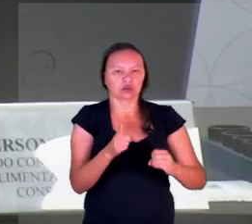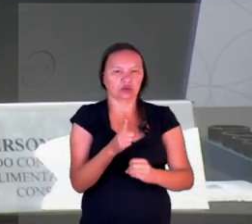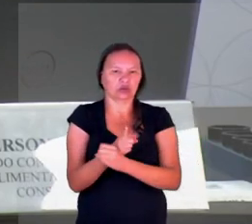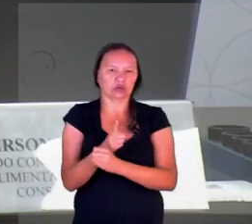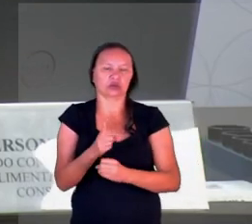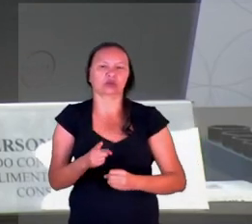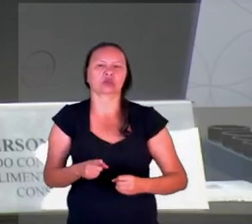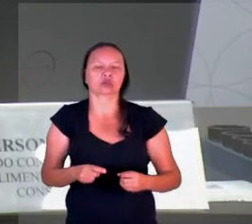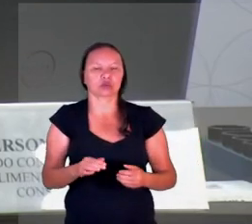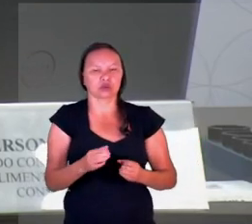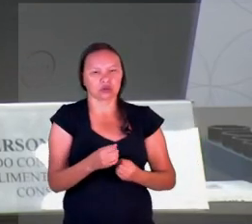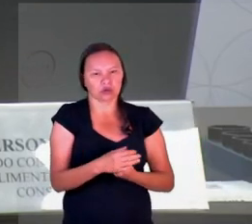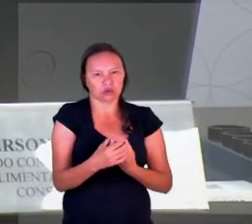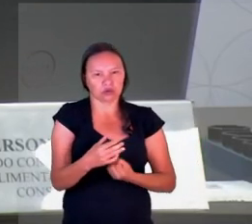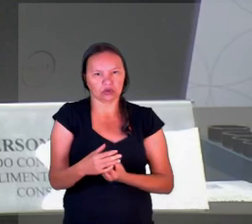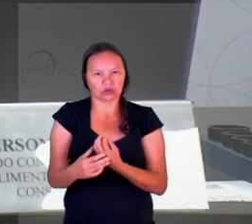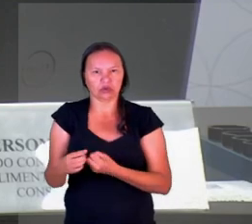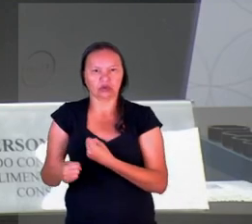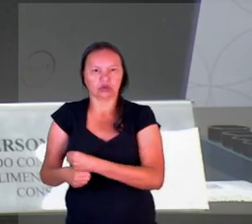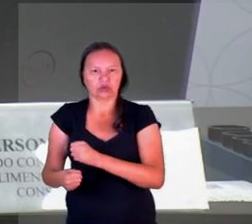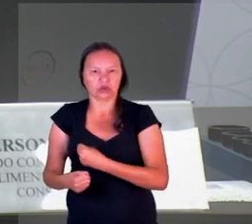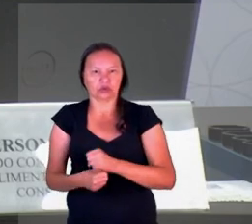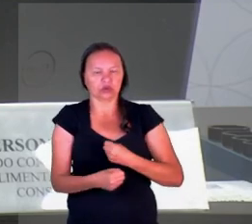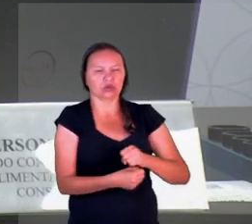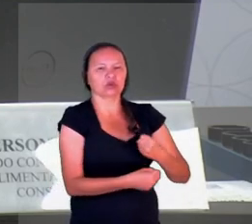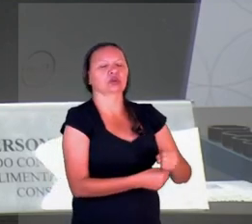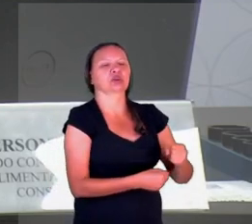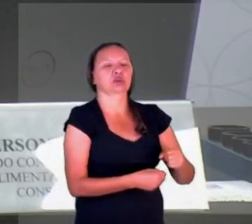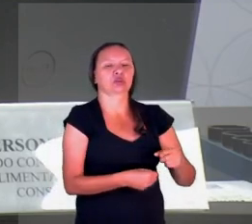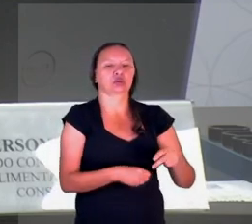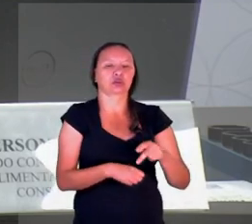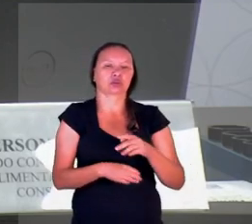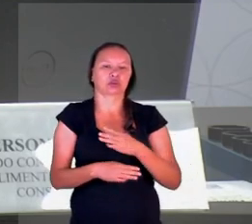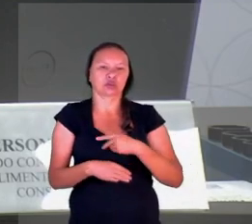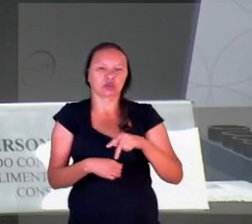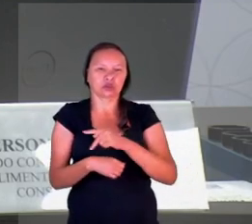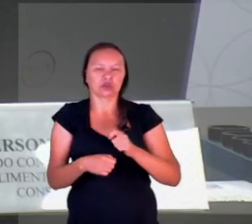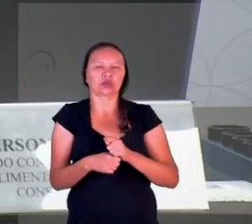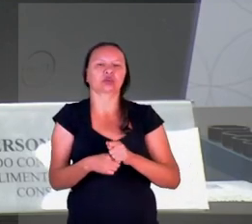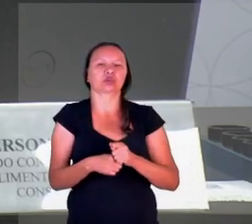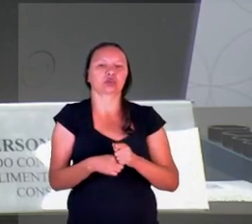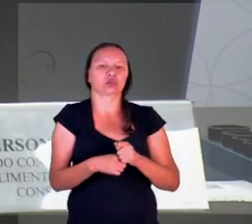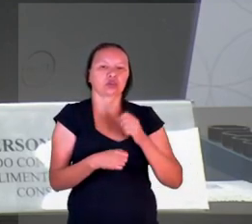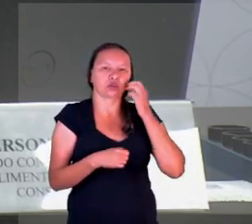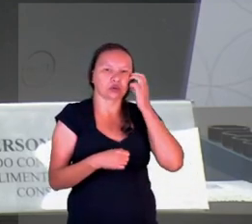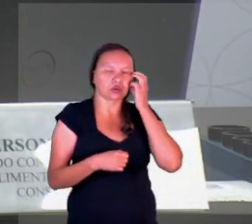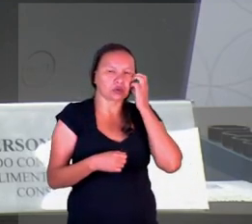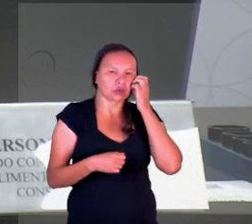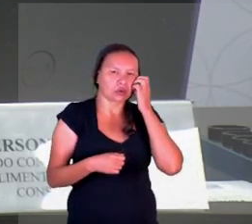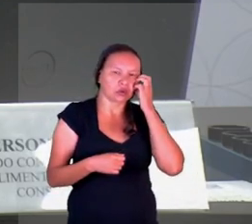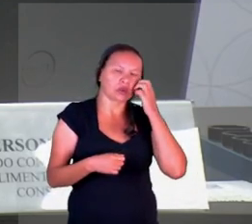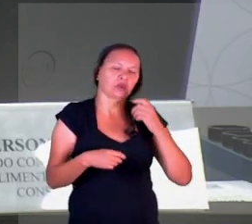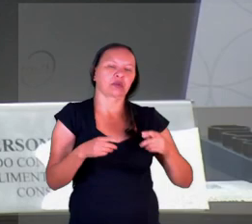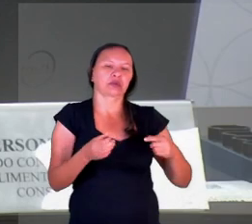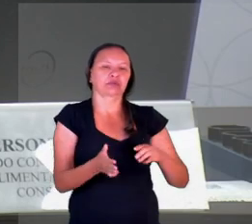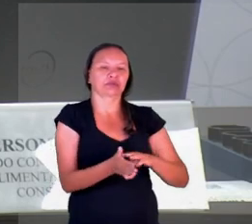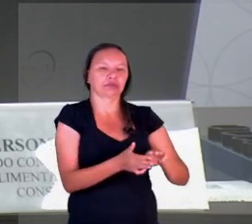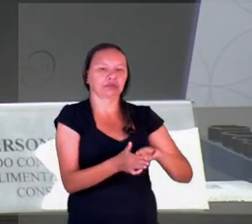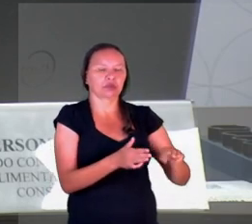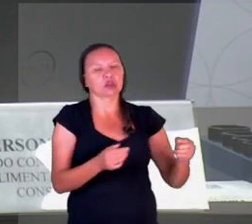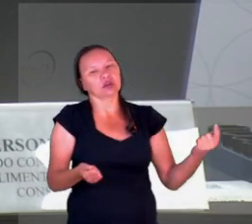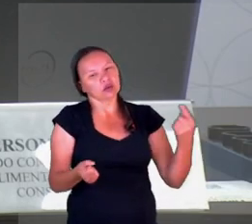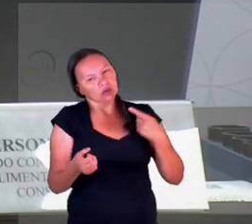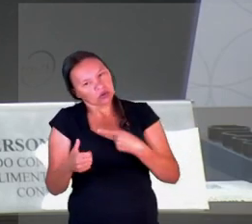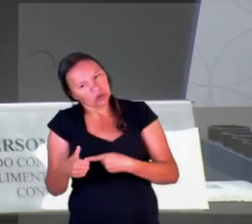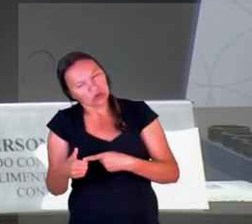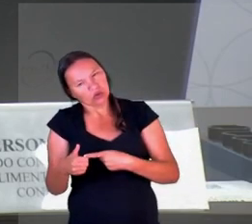também construindo junto ao estado a algumas possibilidades de Inclusive durante a conferência lançarmos